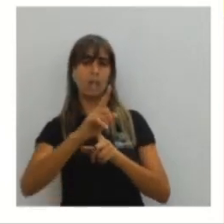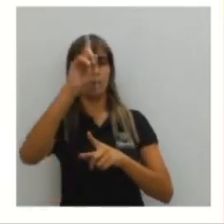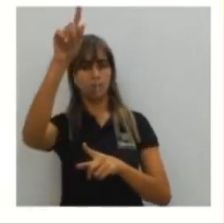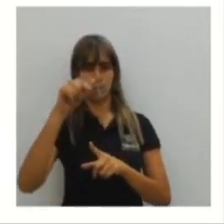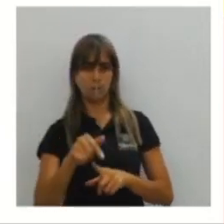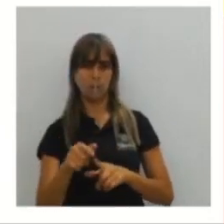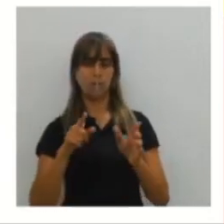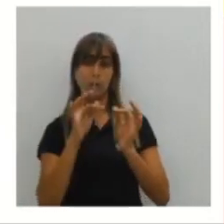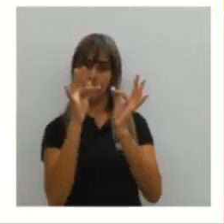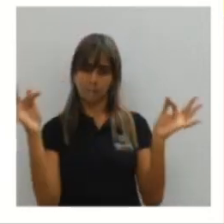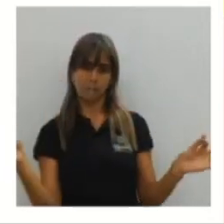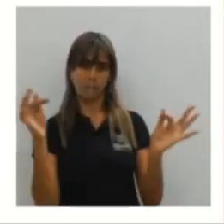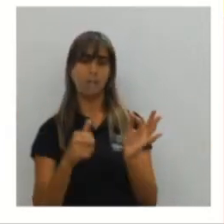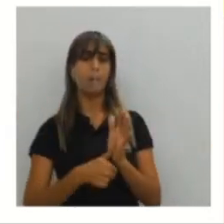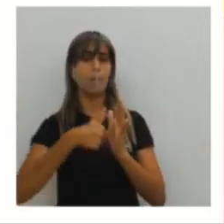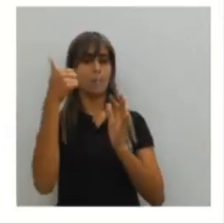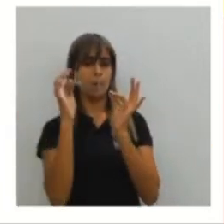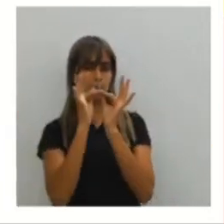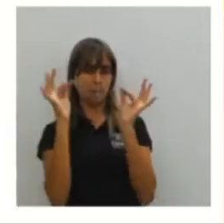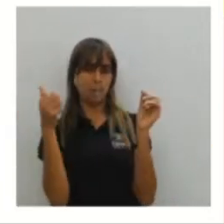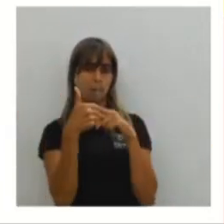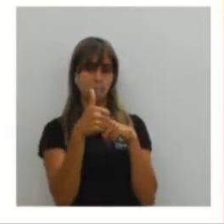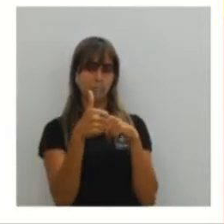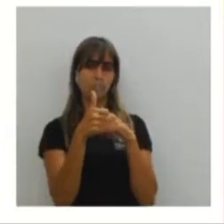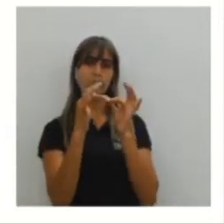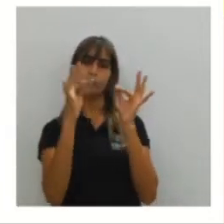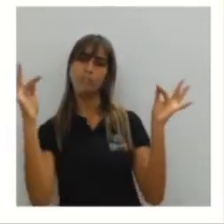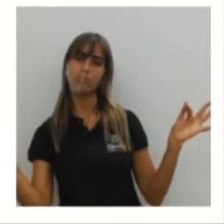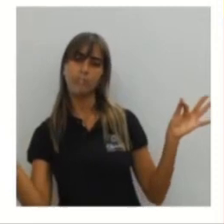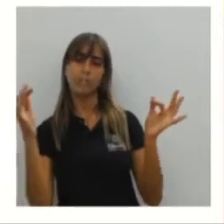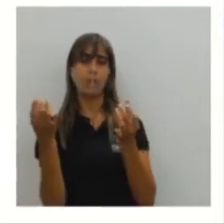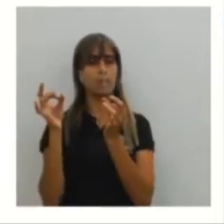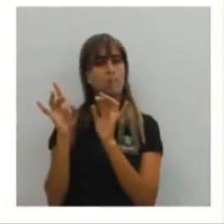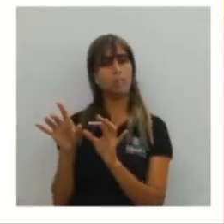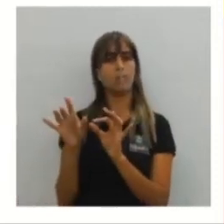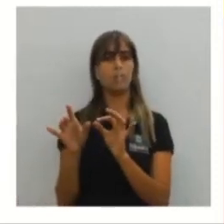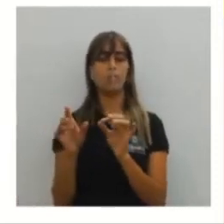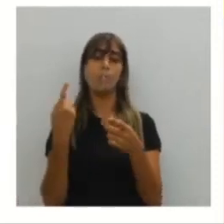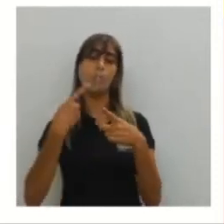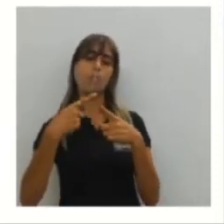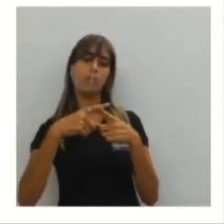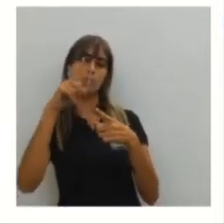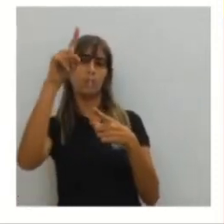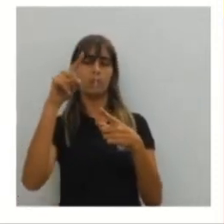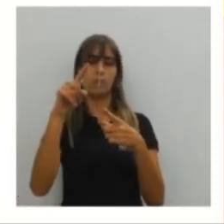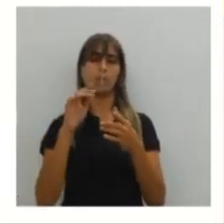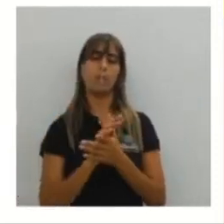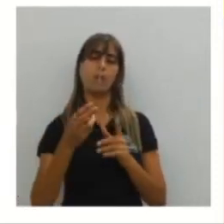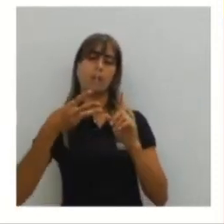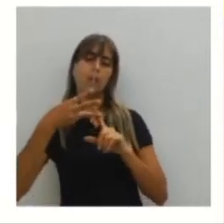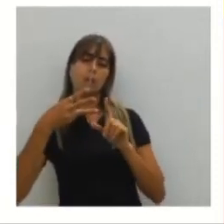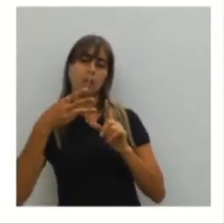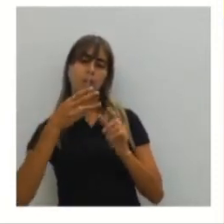negativa. E aquele did lá da primeira oração, da oração do número 1, ele deixou de ser did e passou a ser do por ser uma negativa. Número